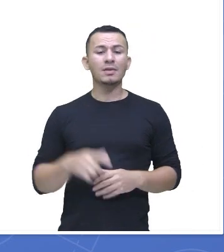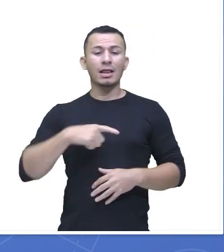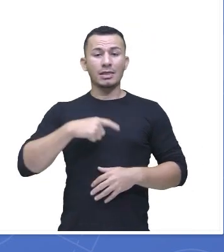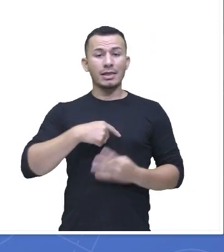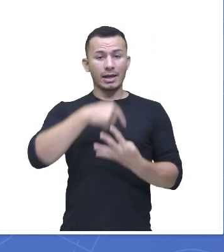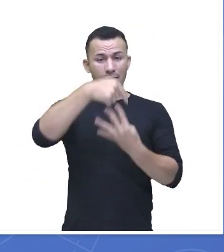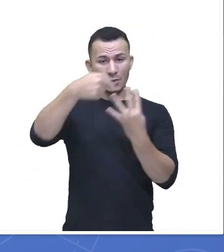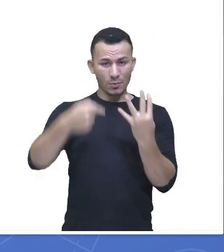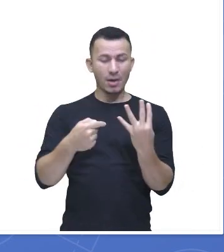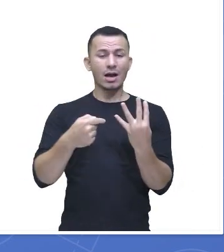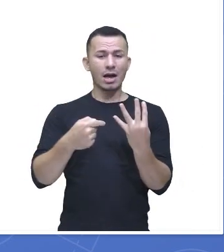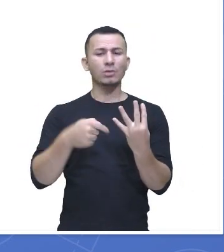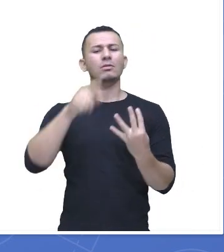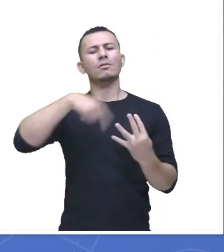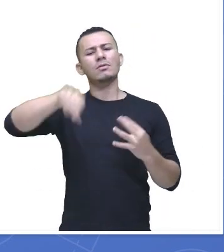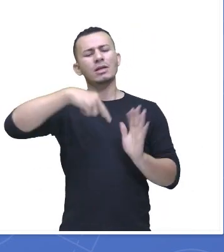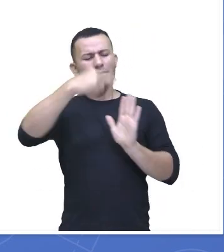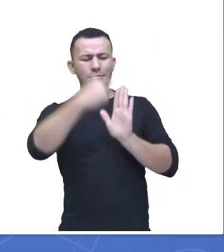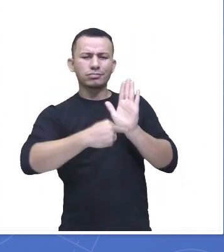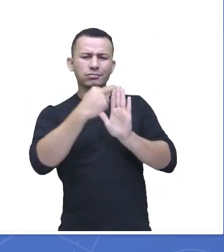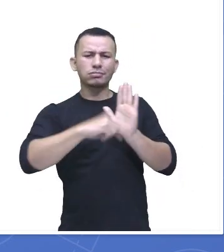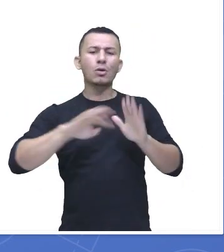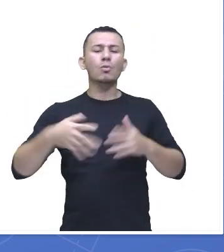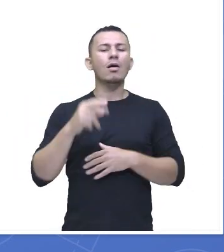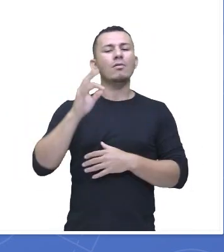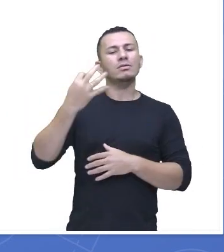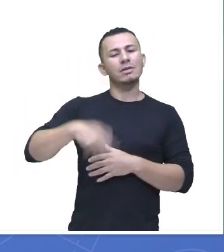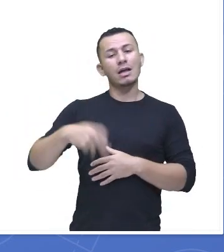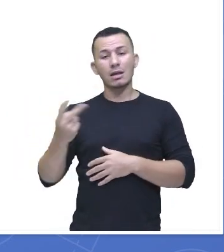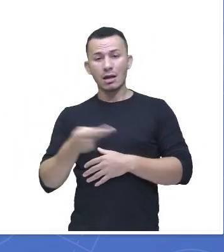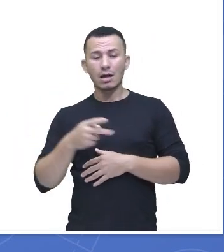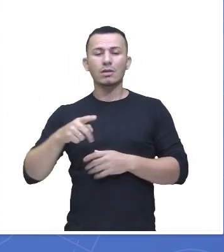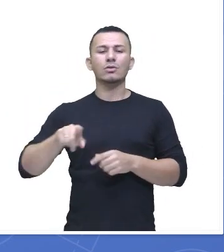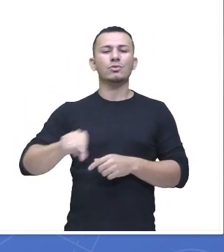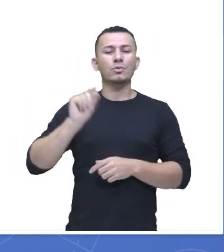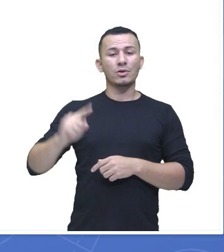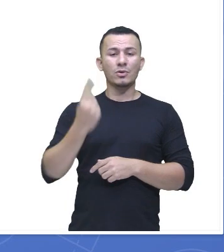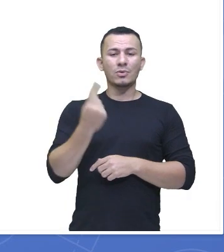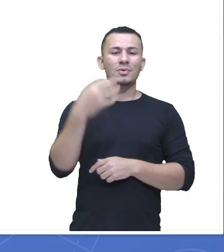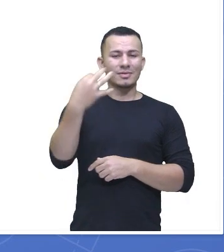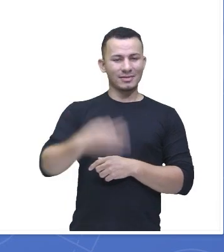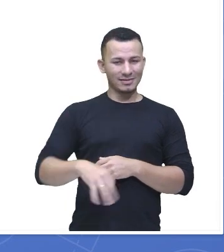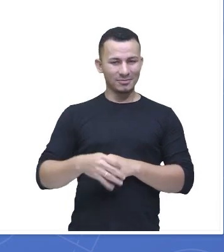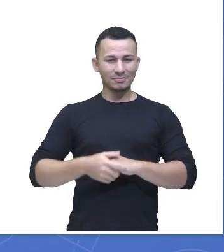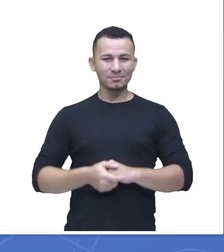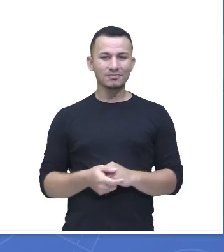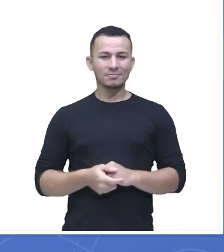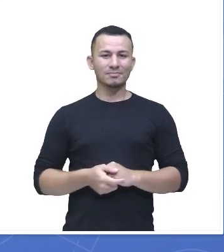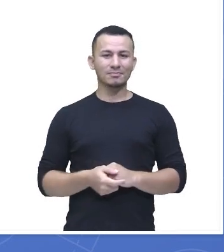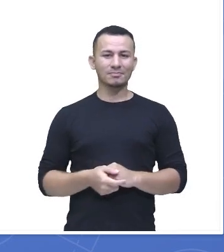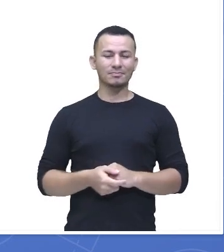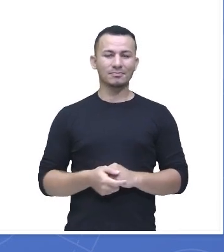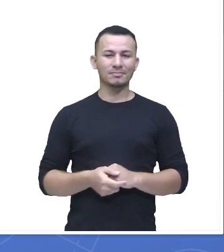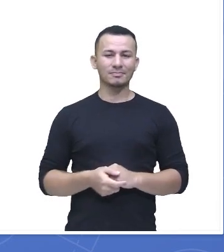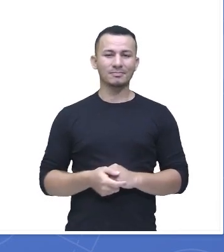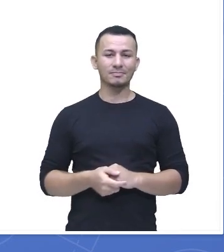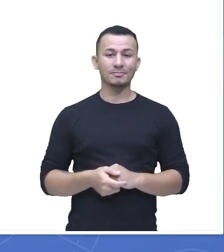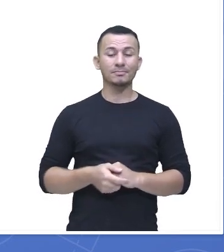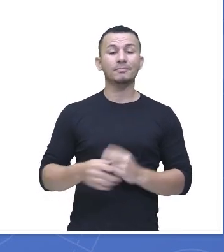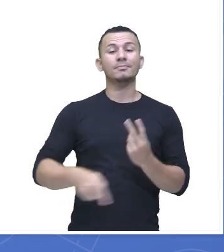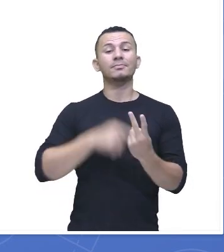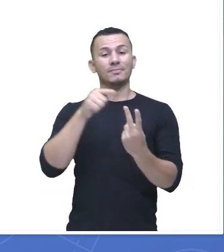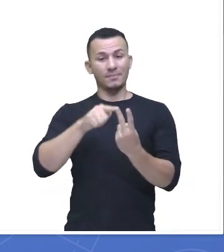4 alternativas, vejam quais estão corretas e assinalem a alternativa que vocês julguem correta também. Já